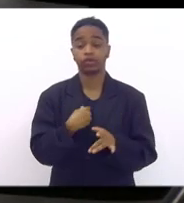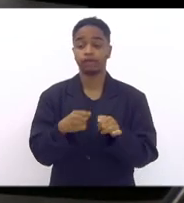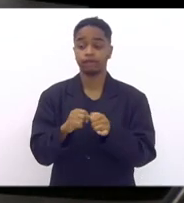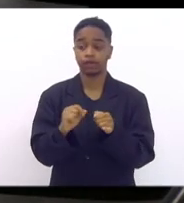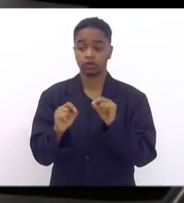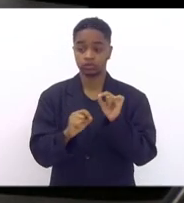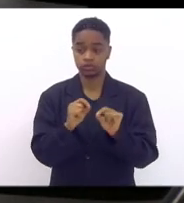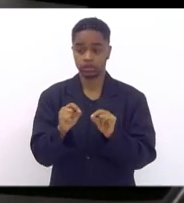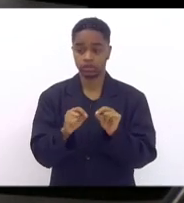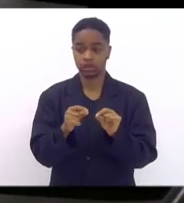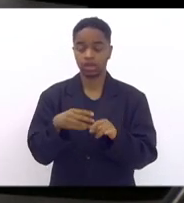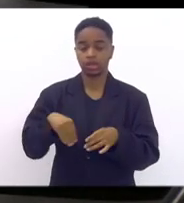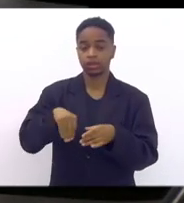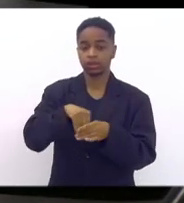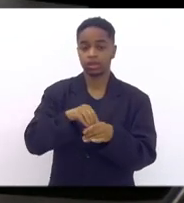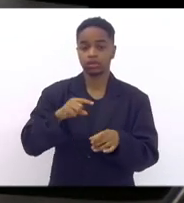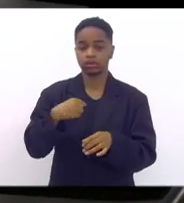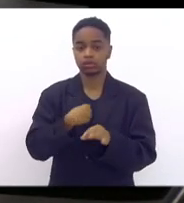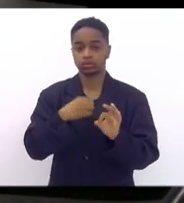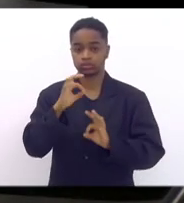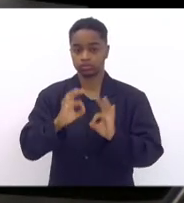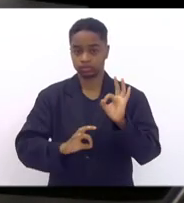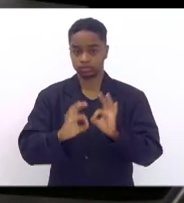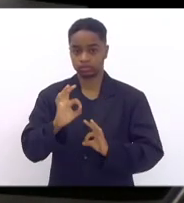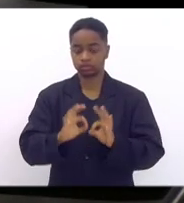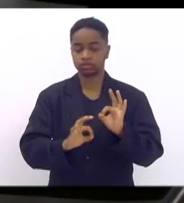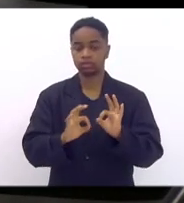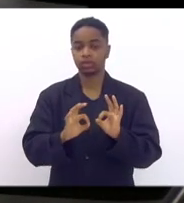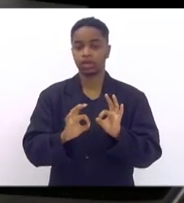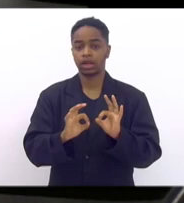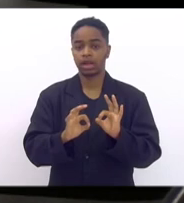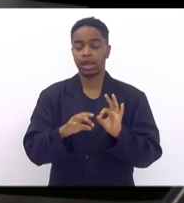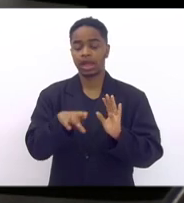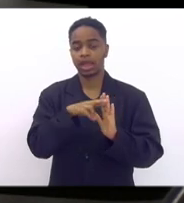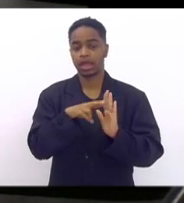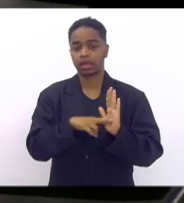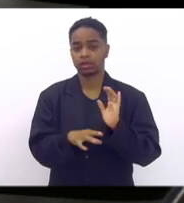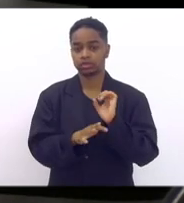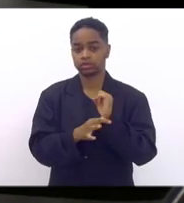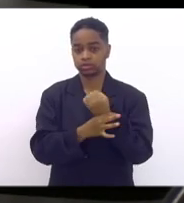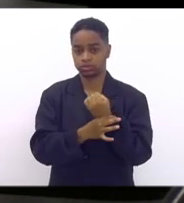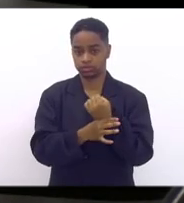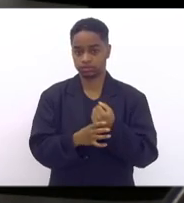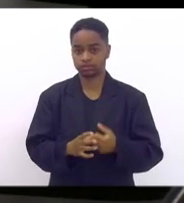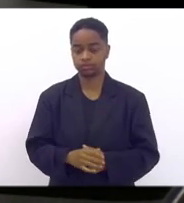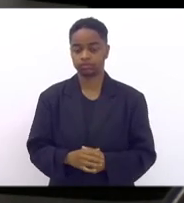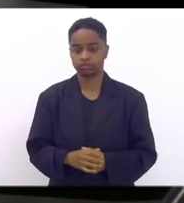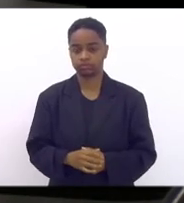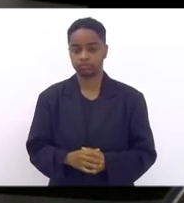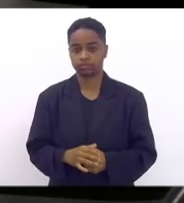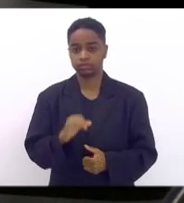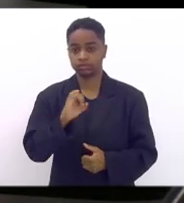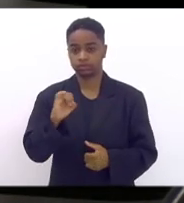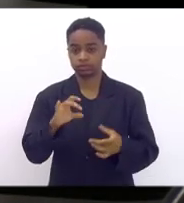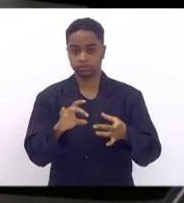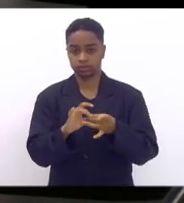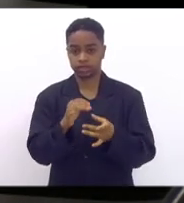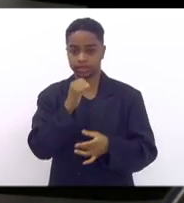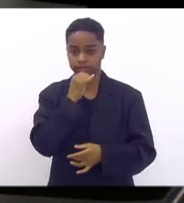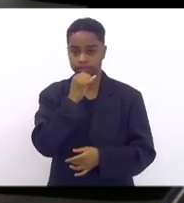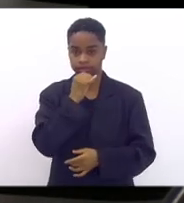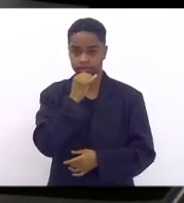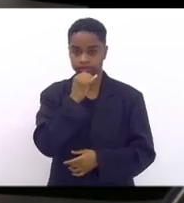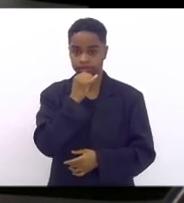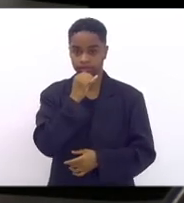gente internaliza no nosso licenciamento ambiental algumas normas de segurança quando elas têm relação por exemplo cerco